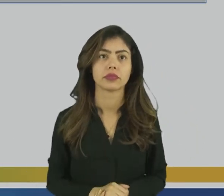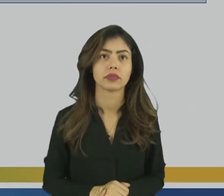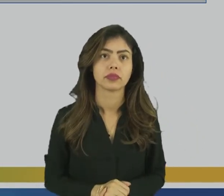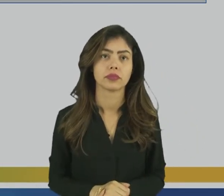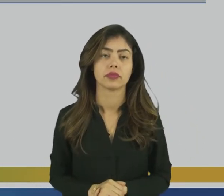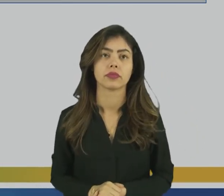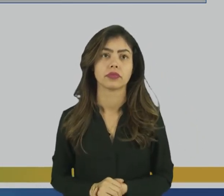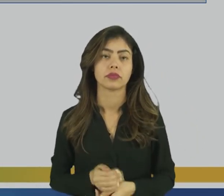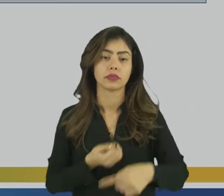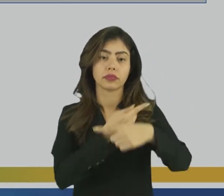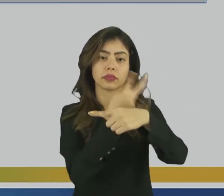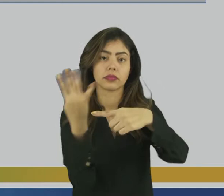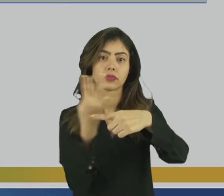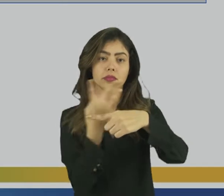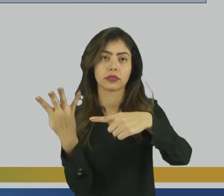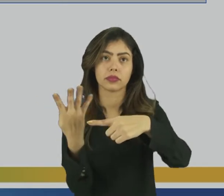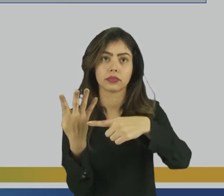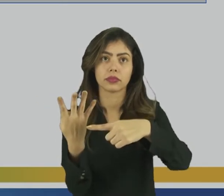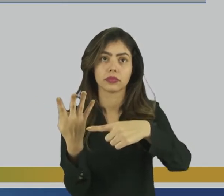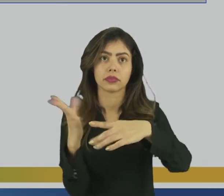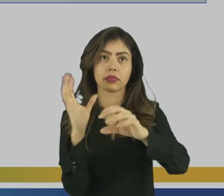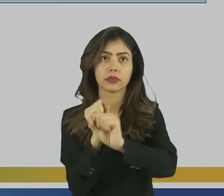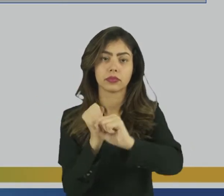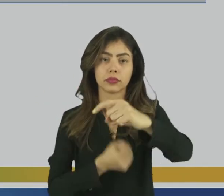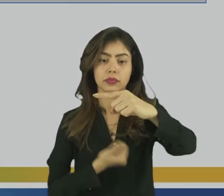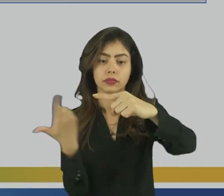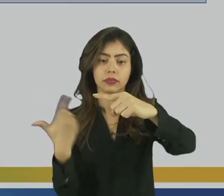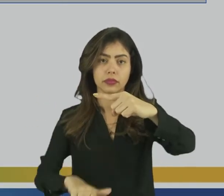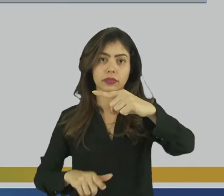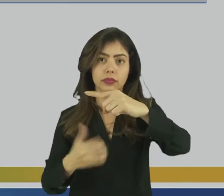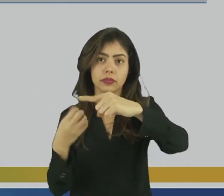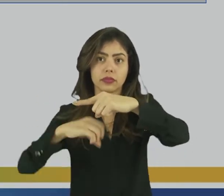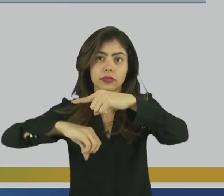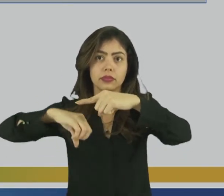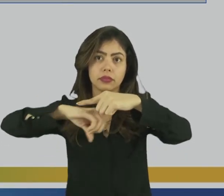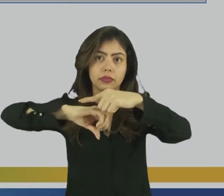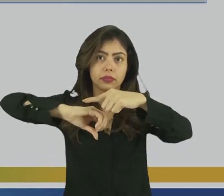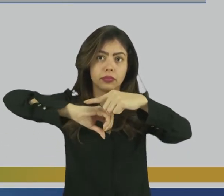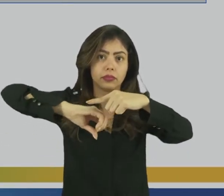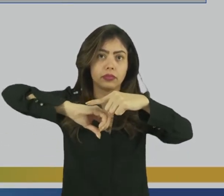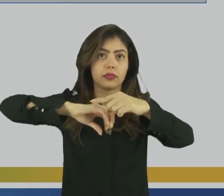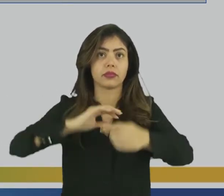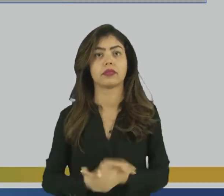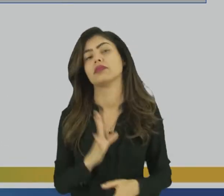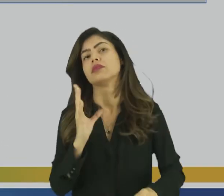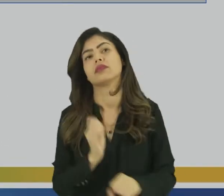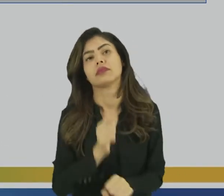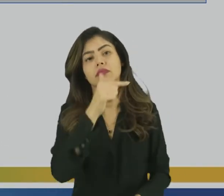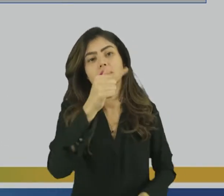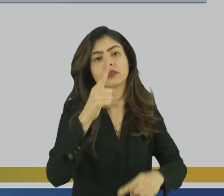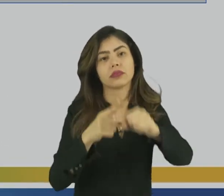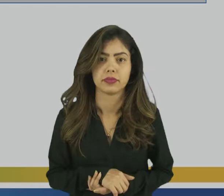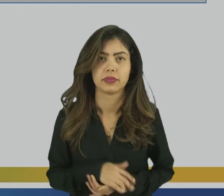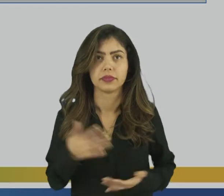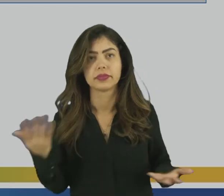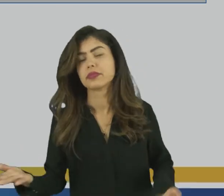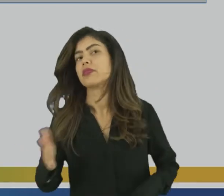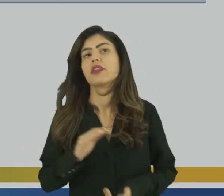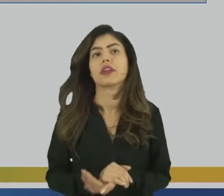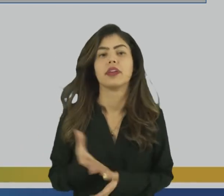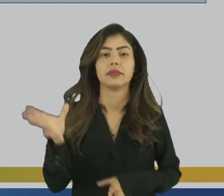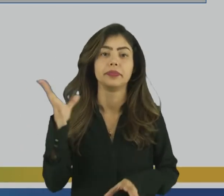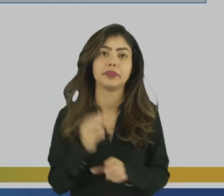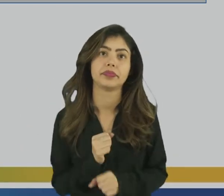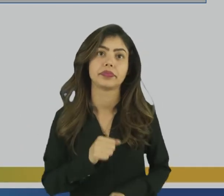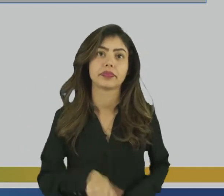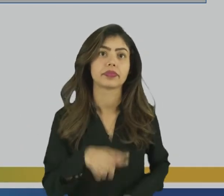Os denominadores são iguais, beleza. Então, nós vamos repetir o denominador e vamos somar os numeradores. Então, nós vamos